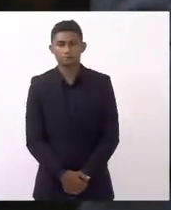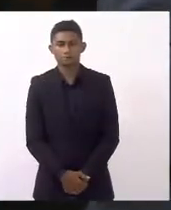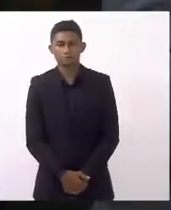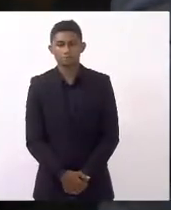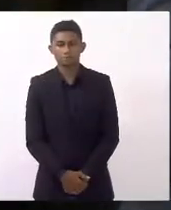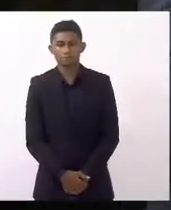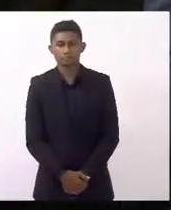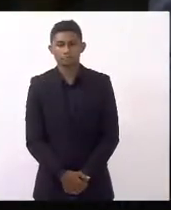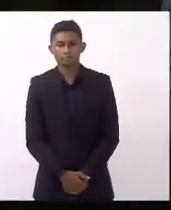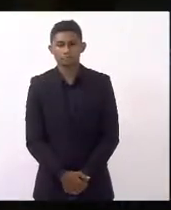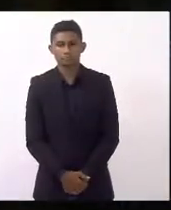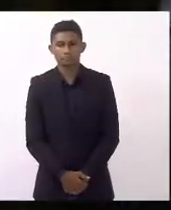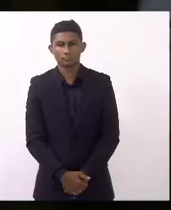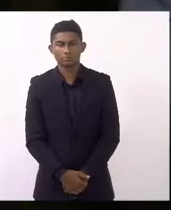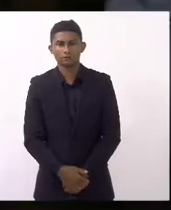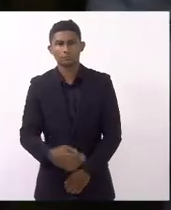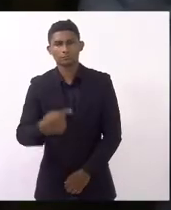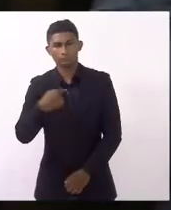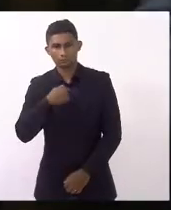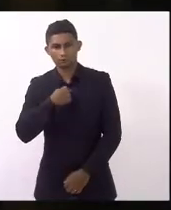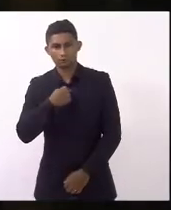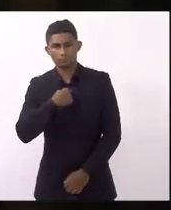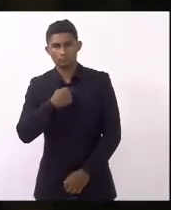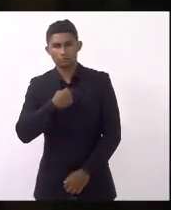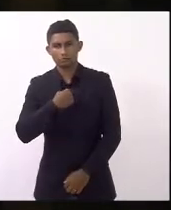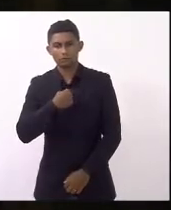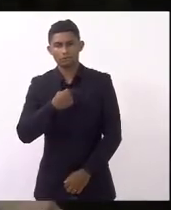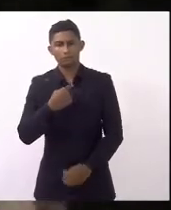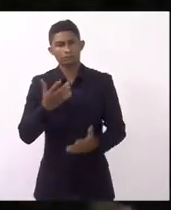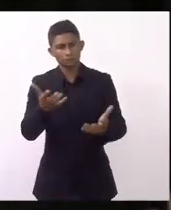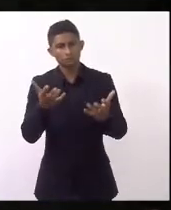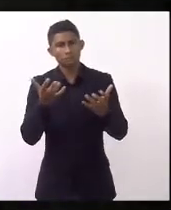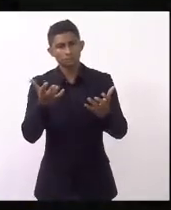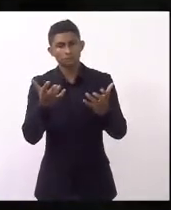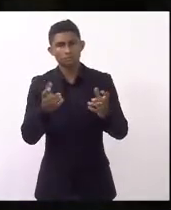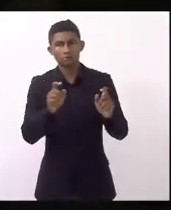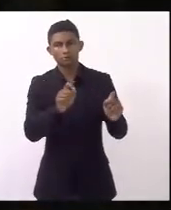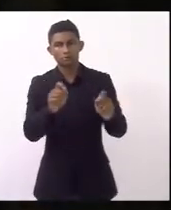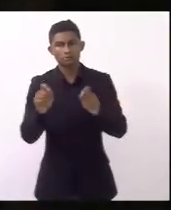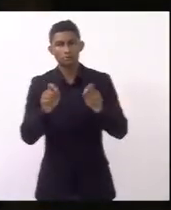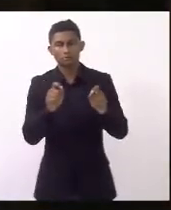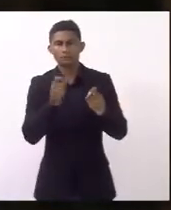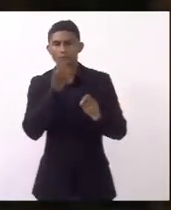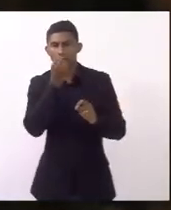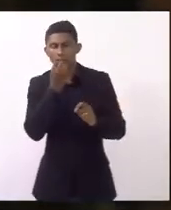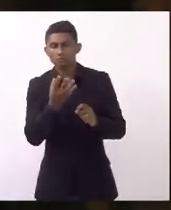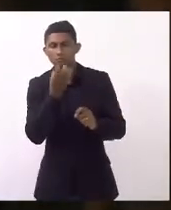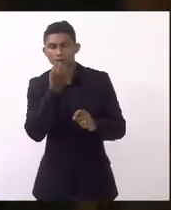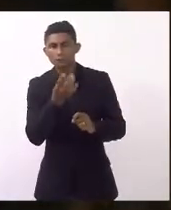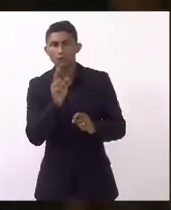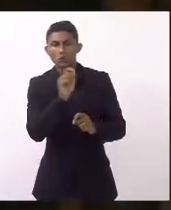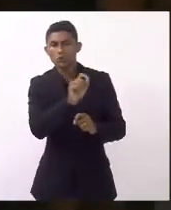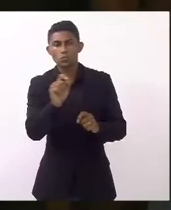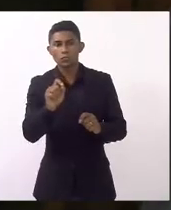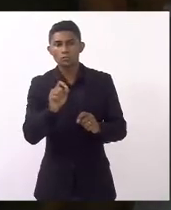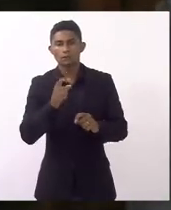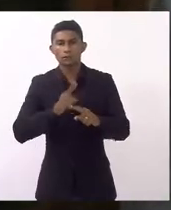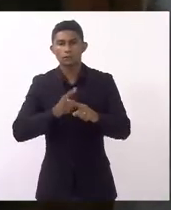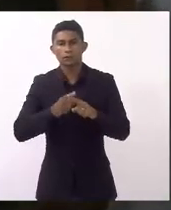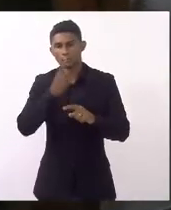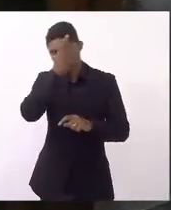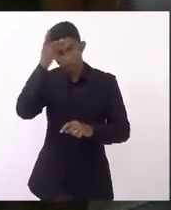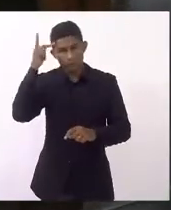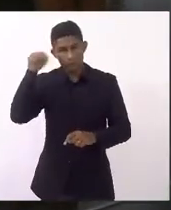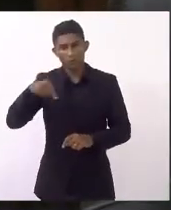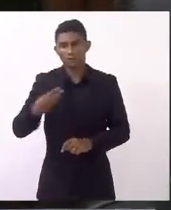fazer não posso fazer o que devia fazer e que era bom se fazer que não tem essa pessoa que